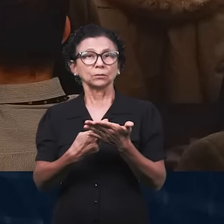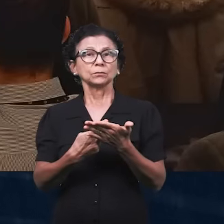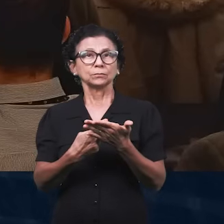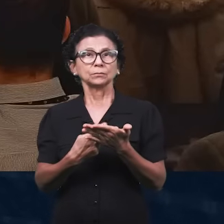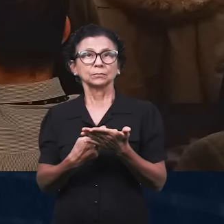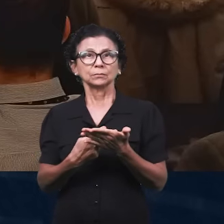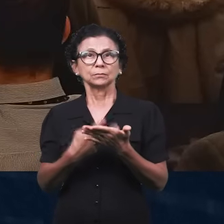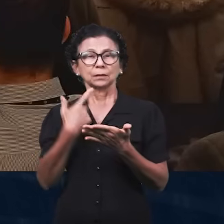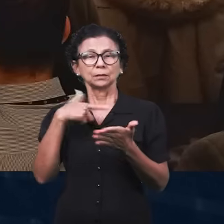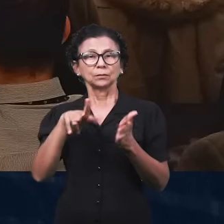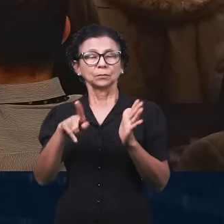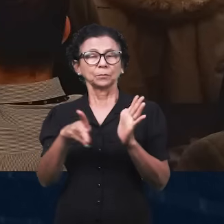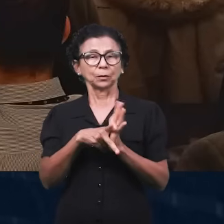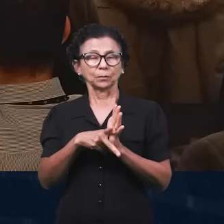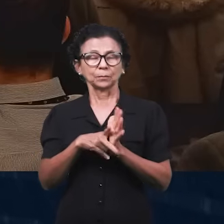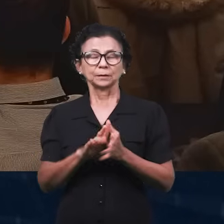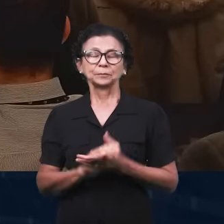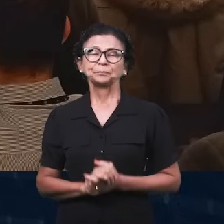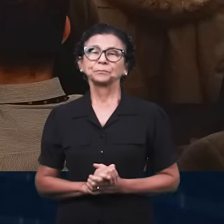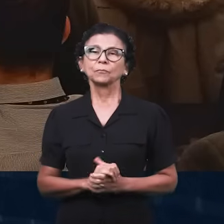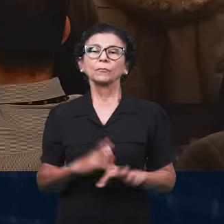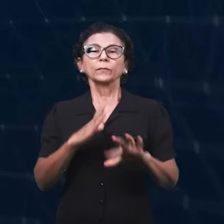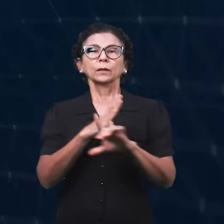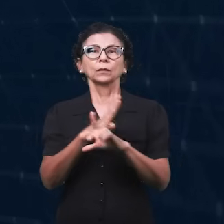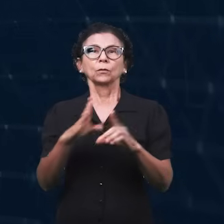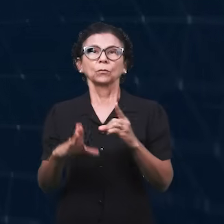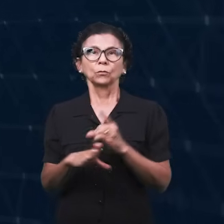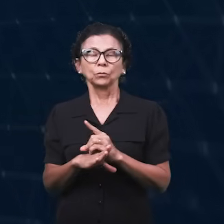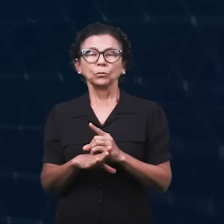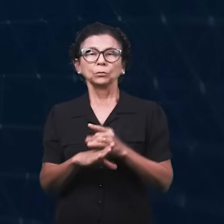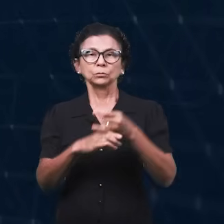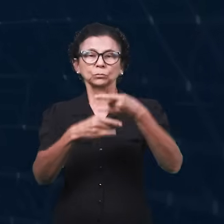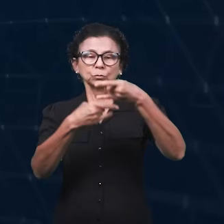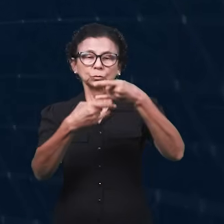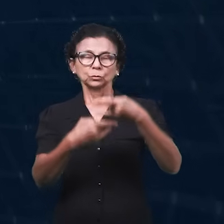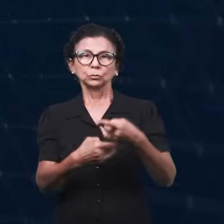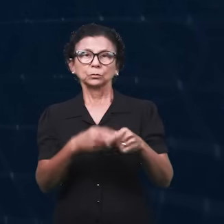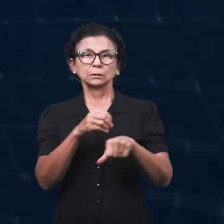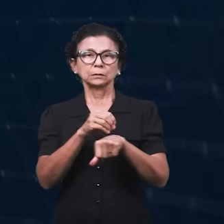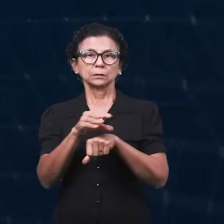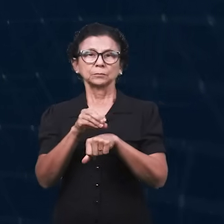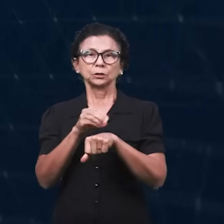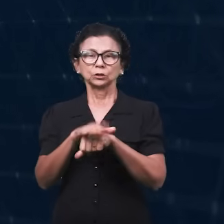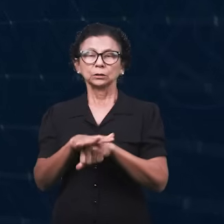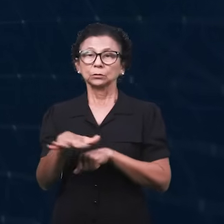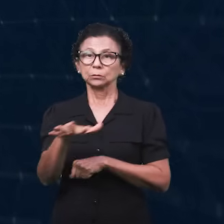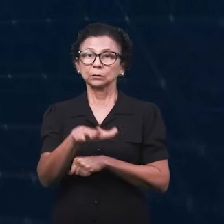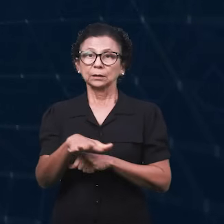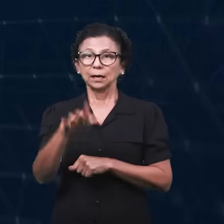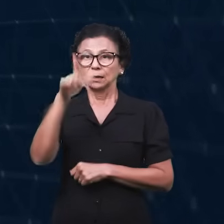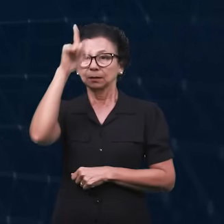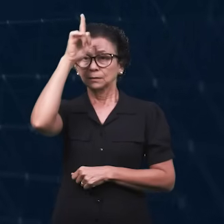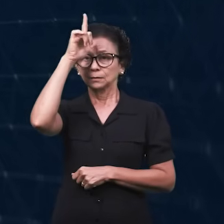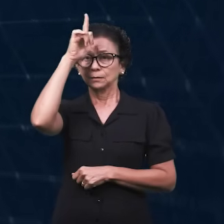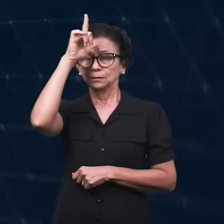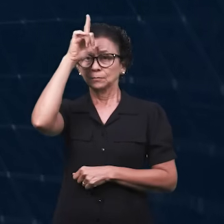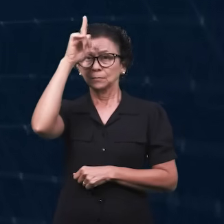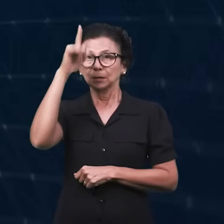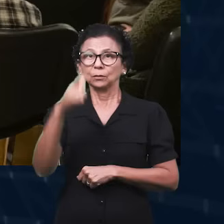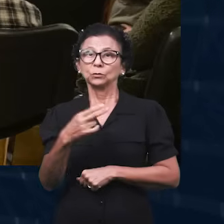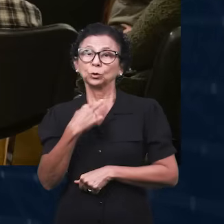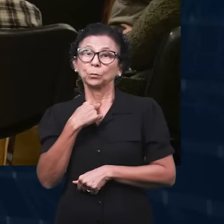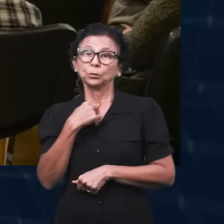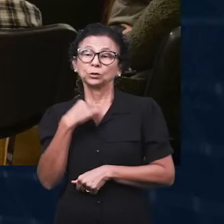e nos Países Baixos. O culto também foi transmitido via Zoom aos demais irmãos das igrejas em território alemão que não poderiam estar